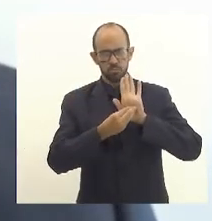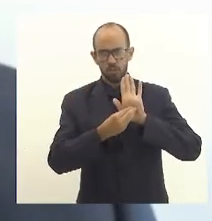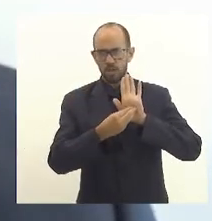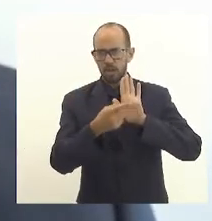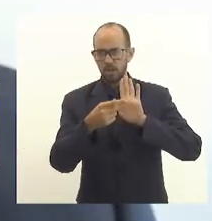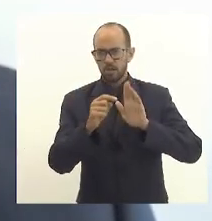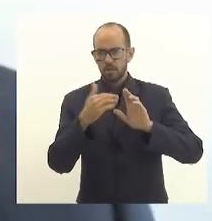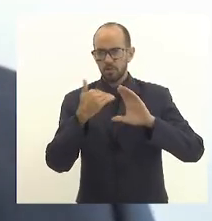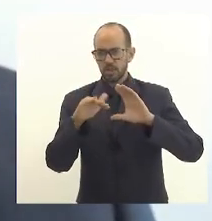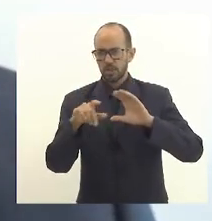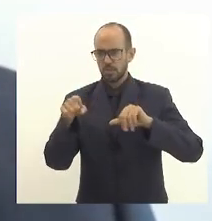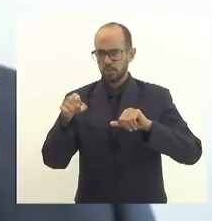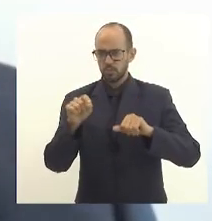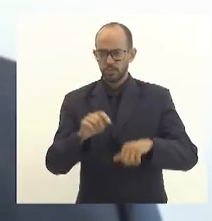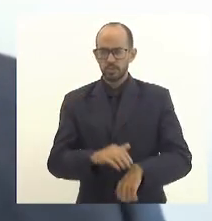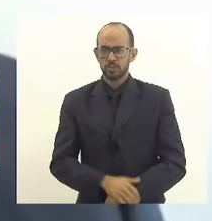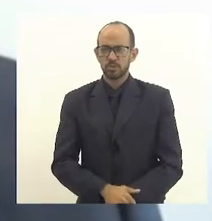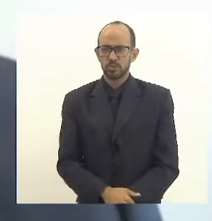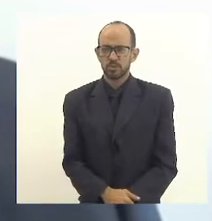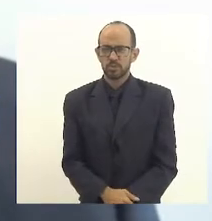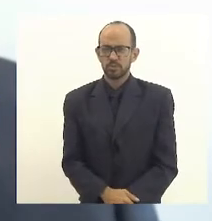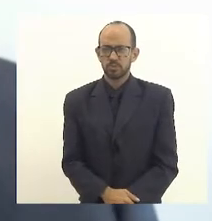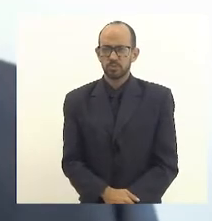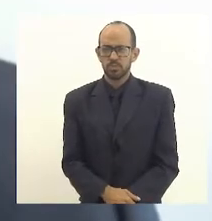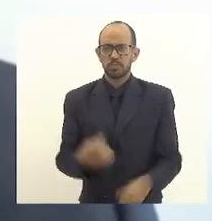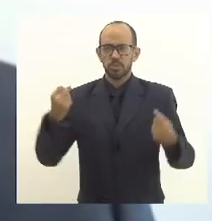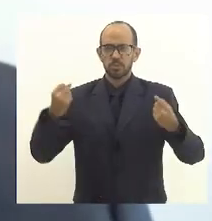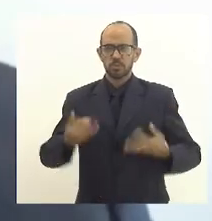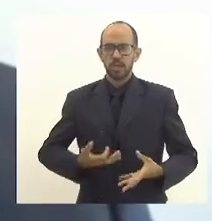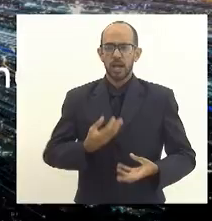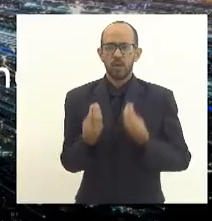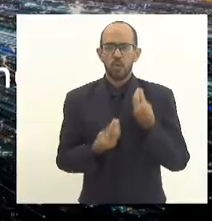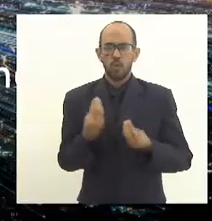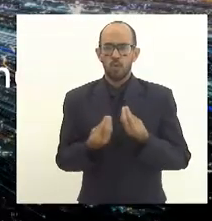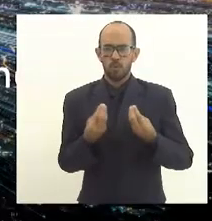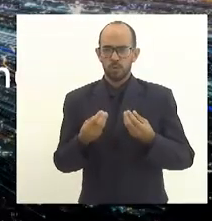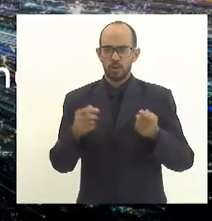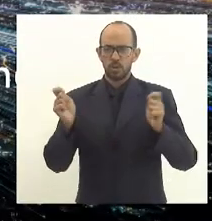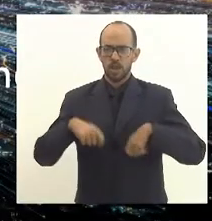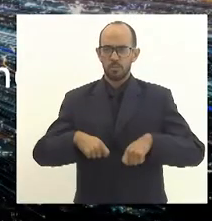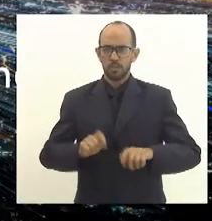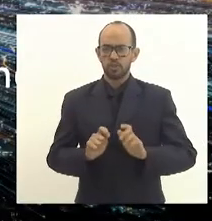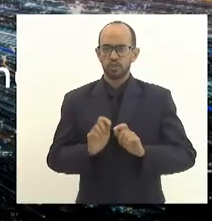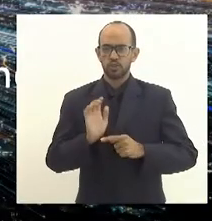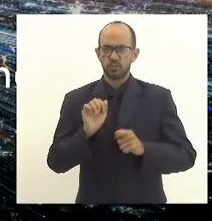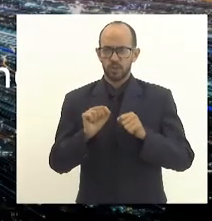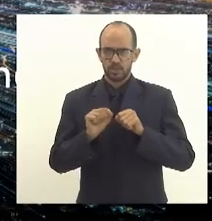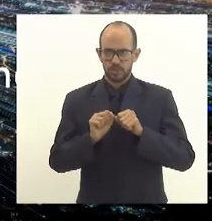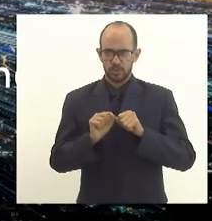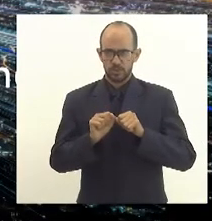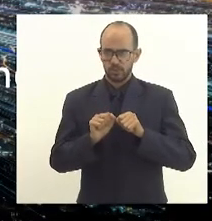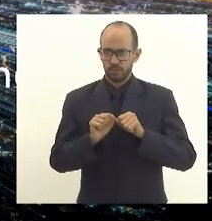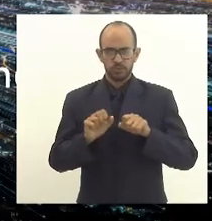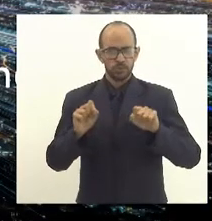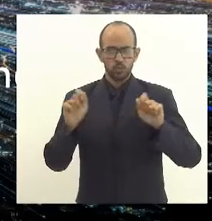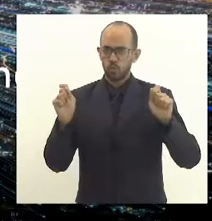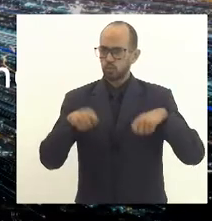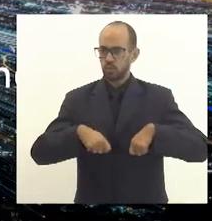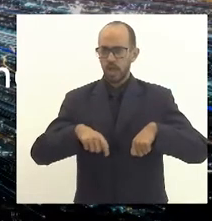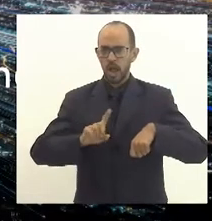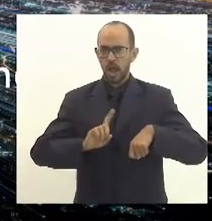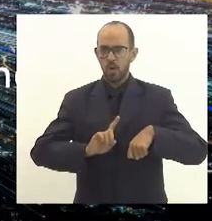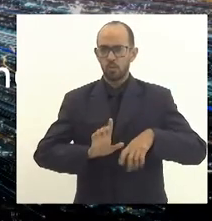mandei uma apresentação. Para falar um pouco como é que a gente pode contribuir com isso, né? A gente não pode, claramente,